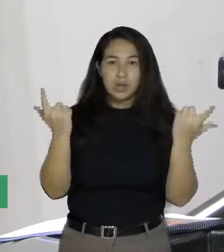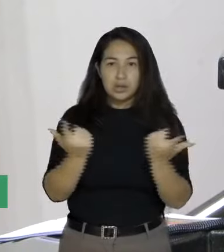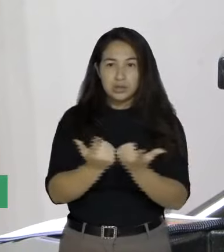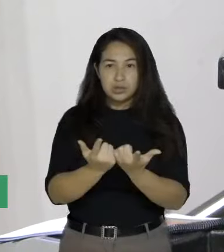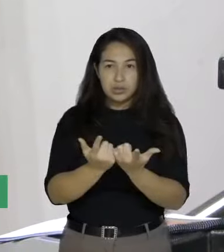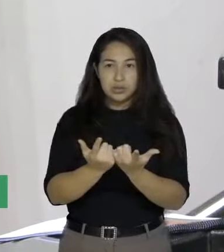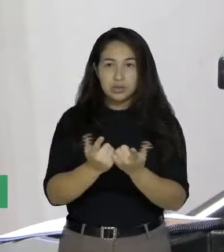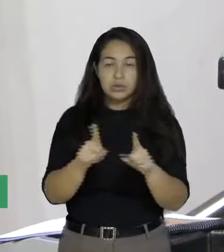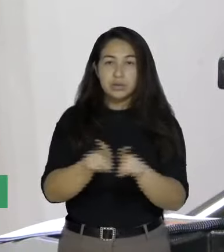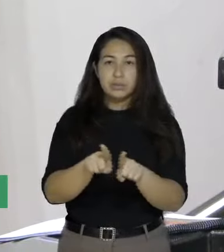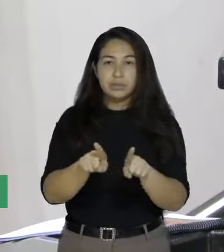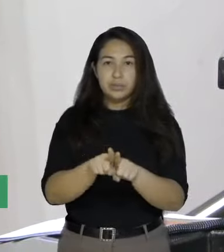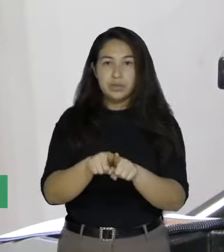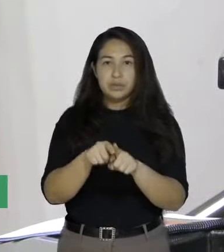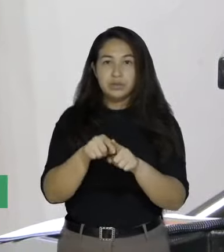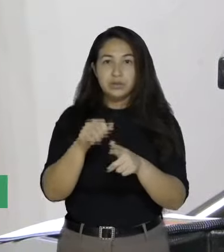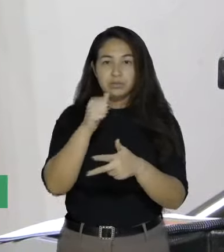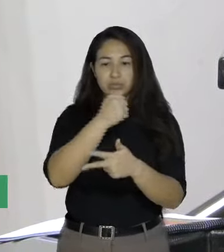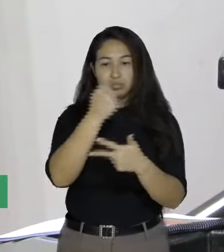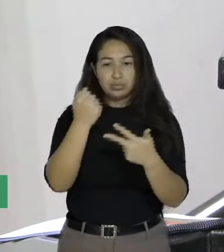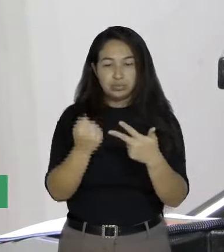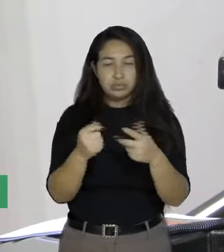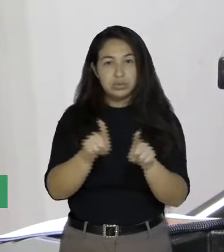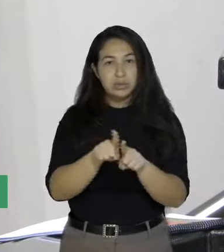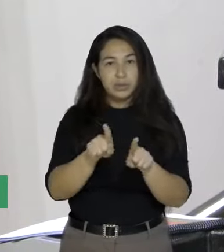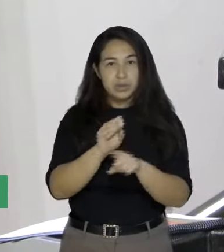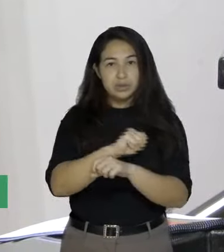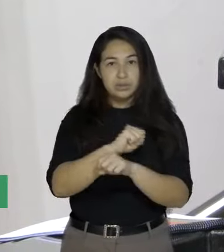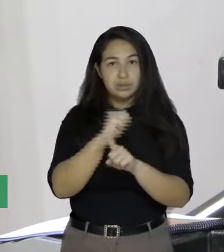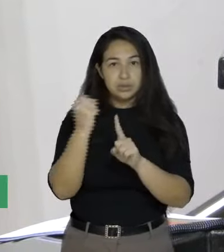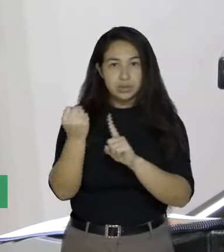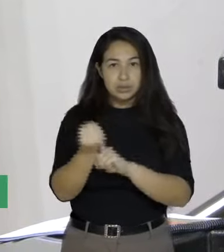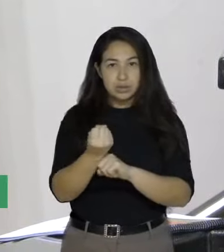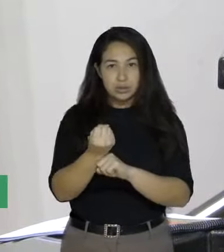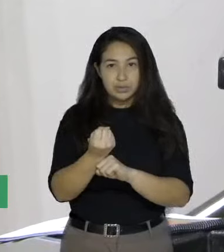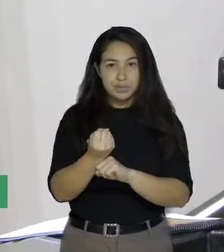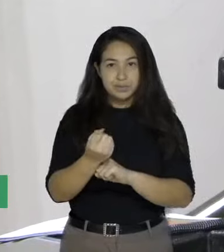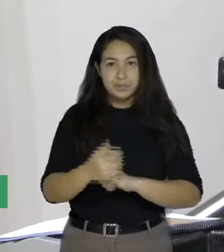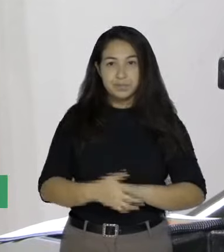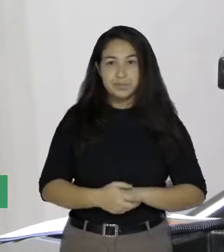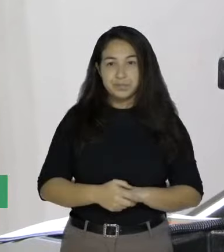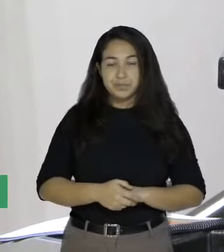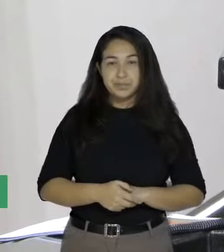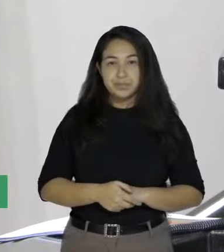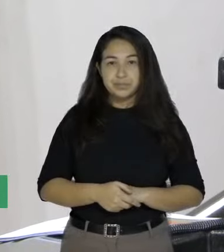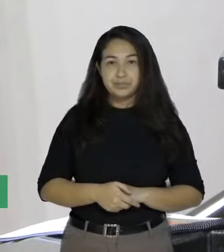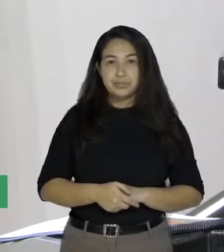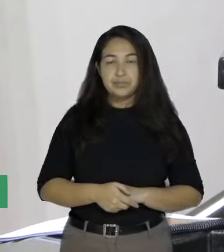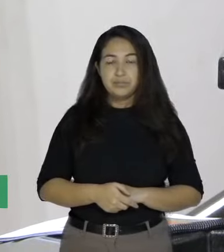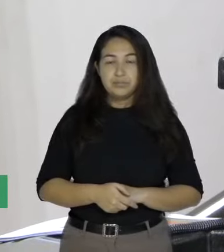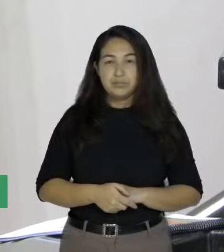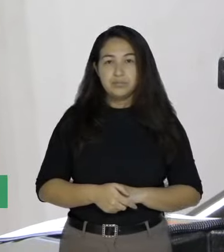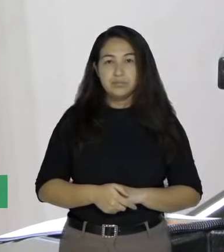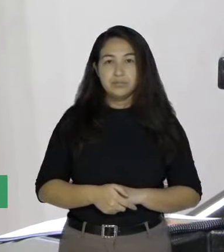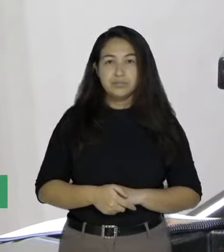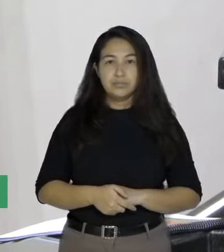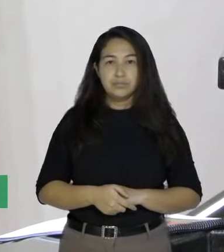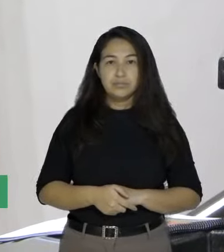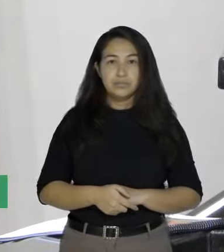e com os poderes e com a sociedade trago então uma primeira palavra de